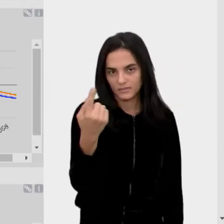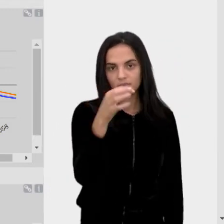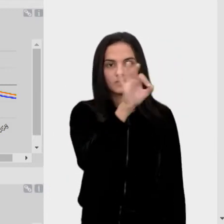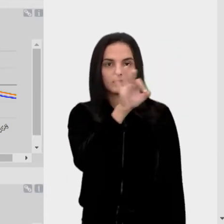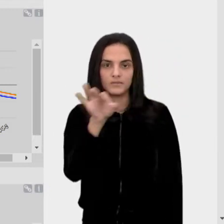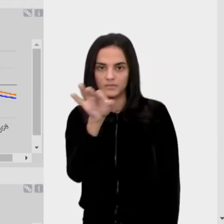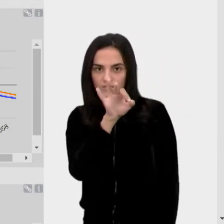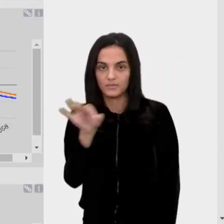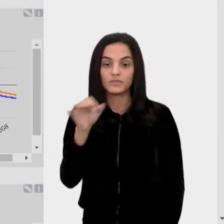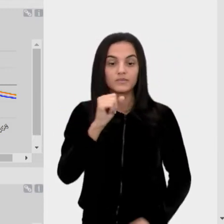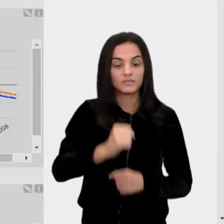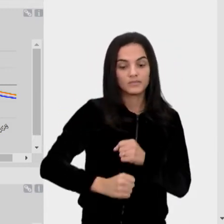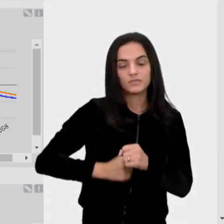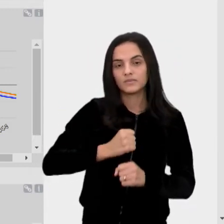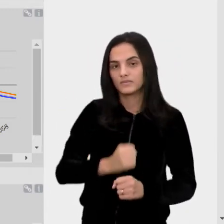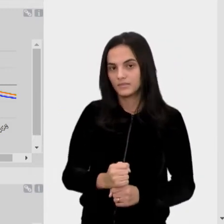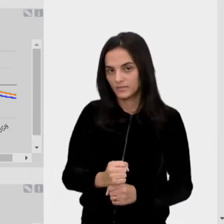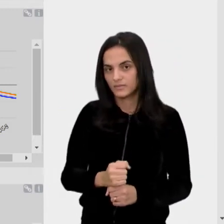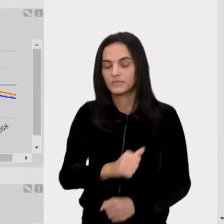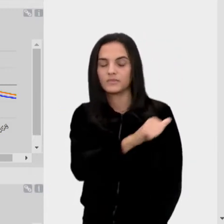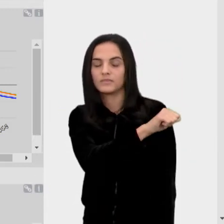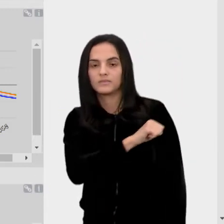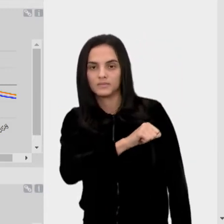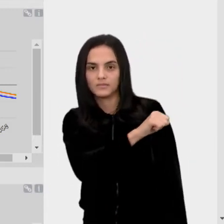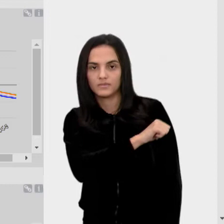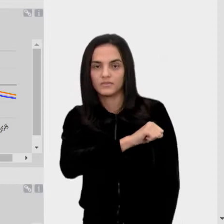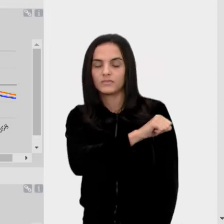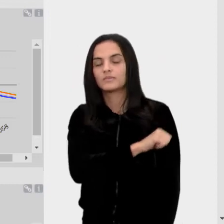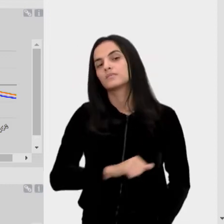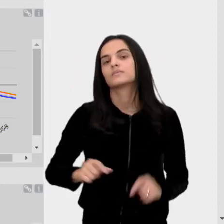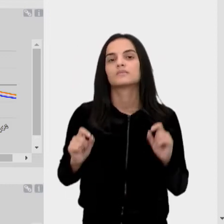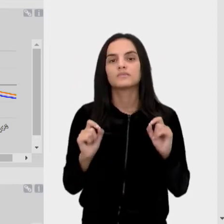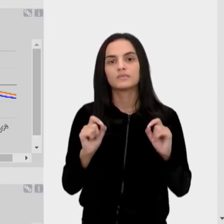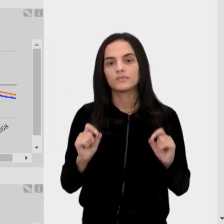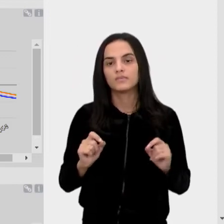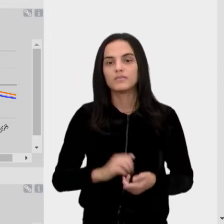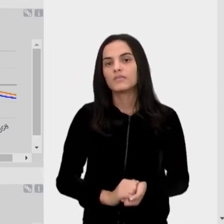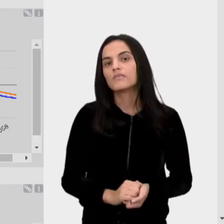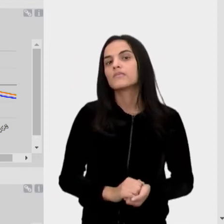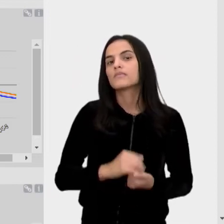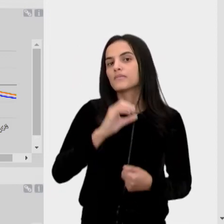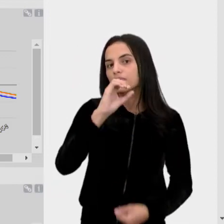0,71% ao ano, enquanto que o Rio de Janeiro, ele está lá, ó,